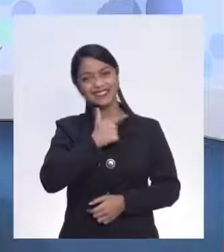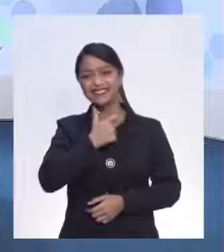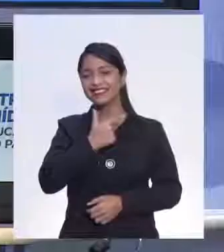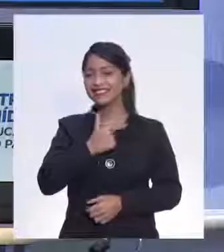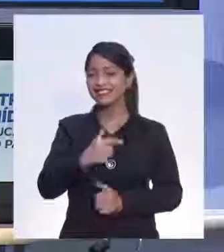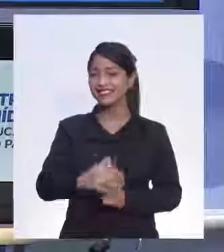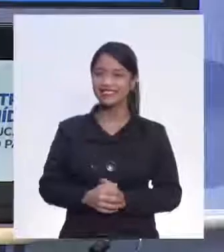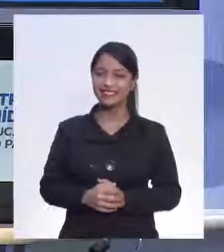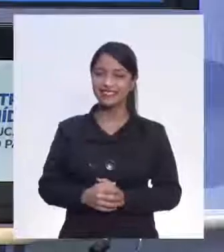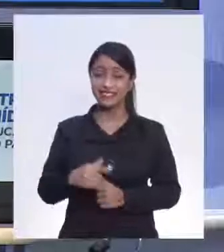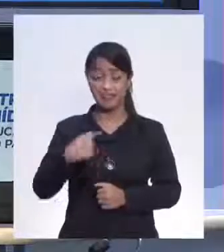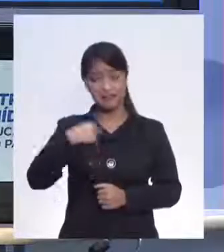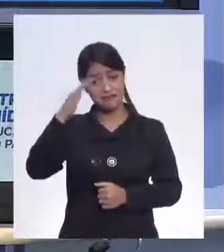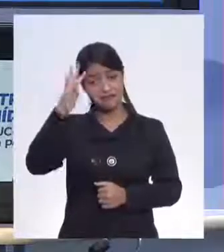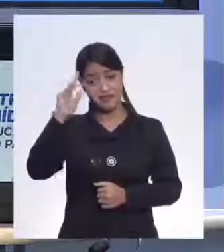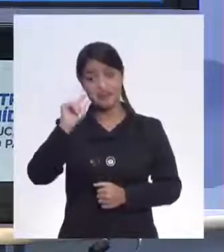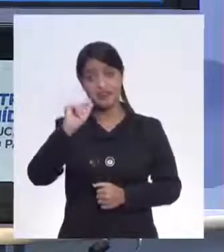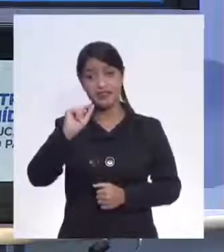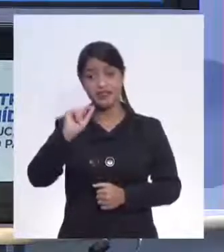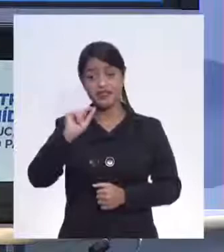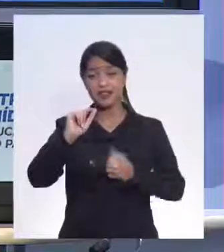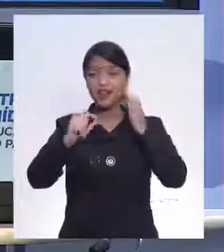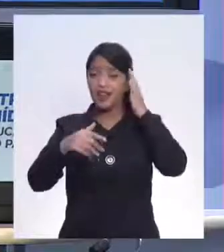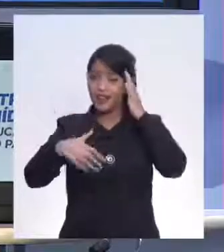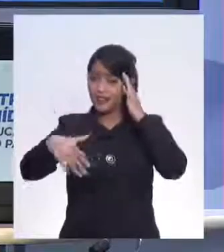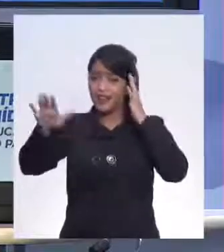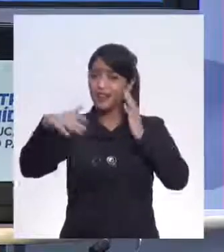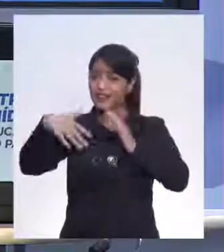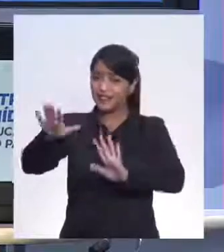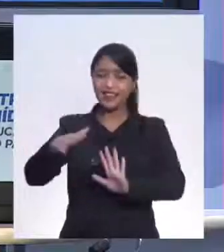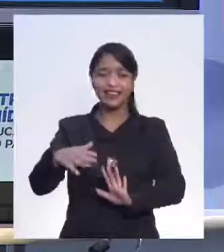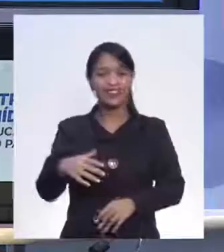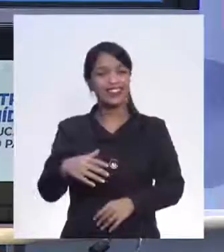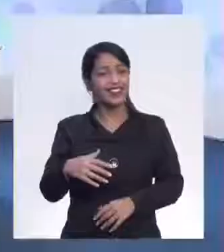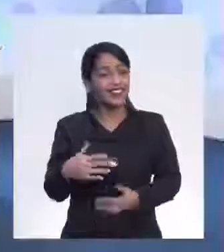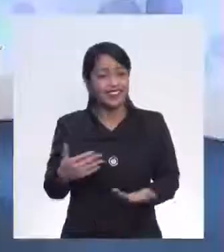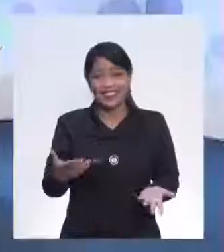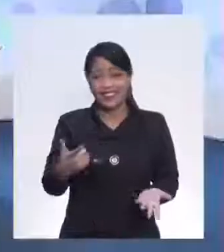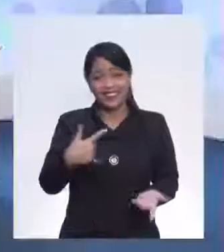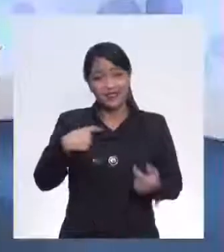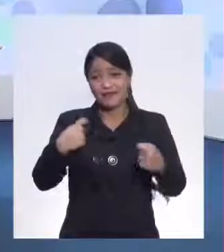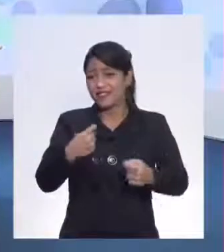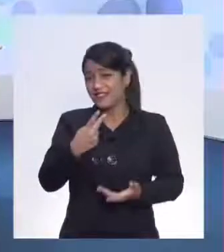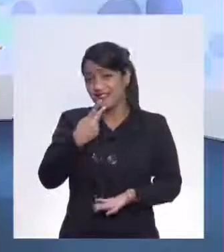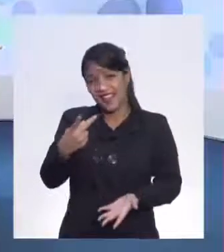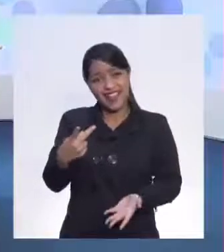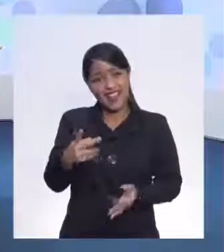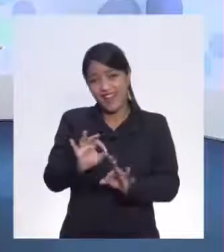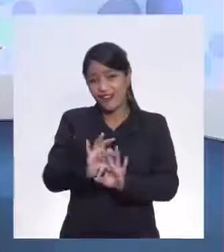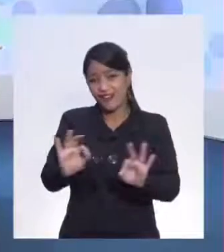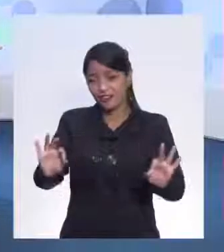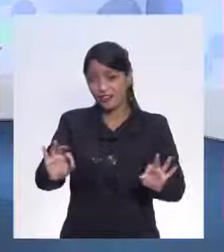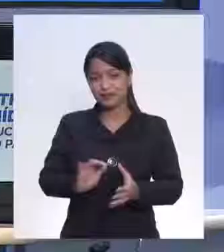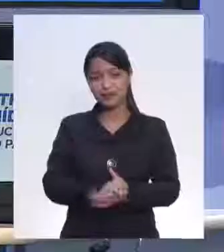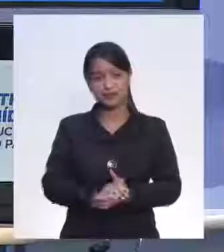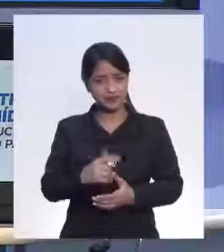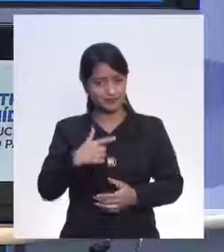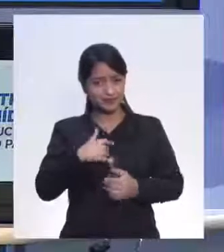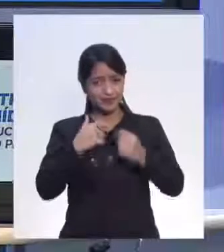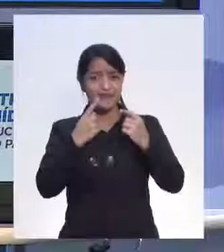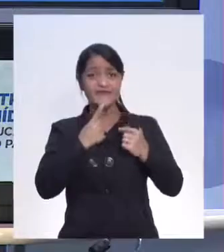Eu disse assim, gente, volta em mim. Aí a André me surpreende. Não, mas eu não aguentei, eu tive que falar, porque eu achei ótimo. Vamos lá. Gente, ó, eu tô